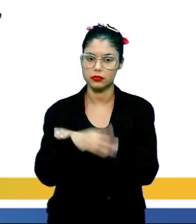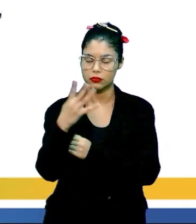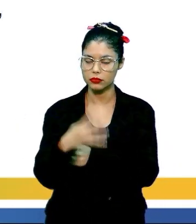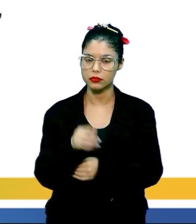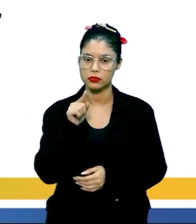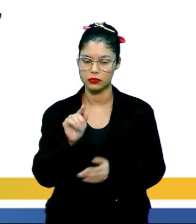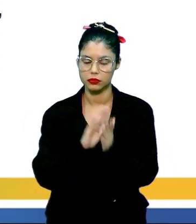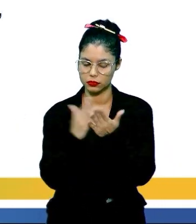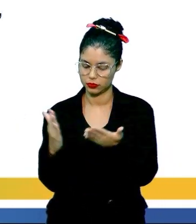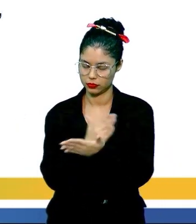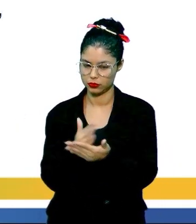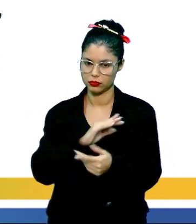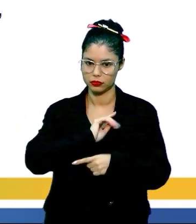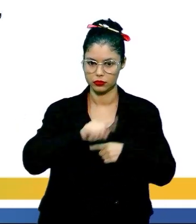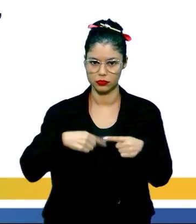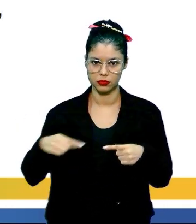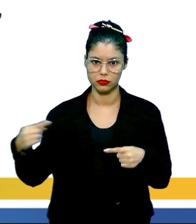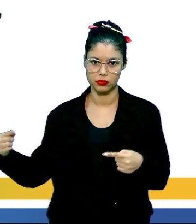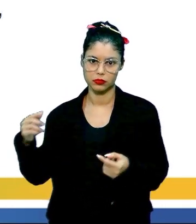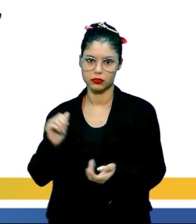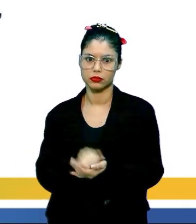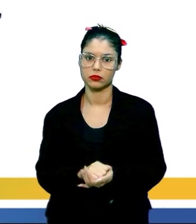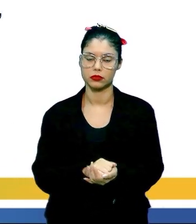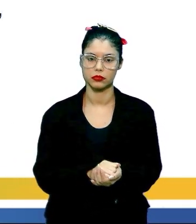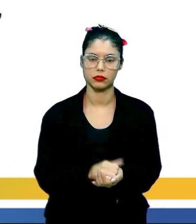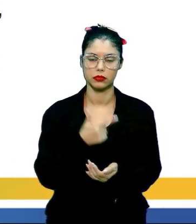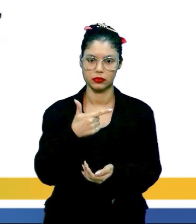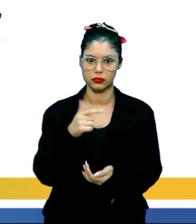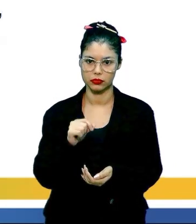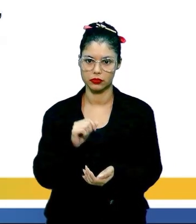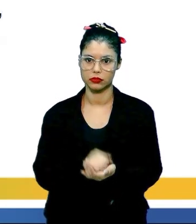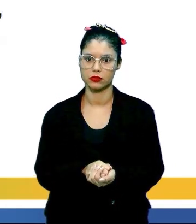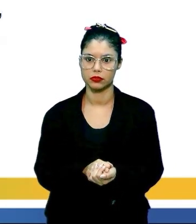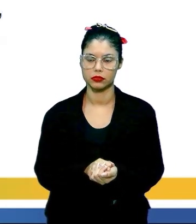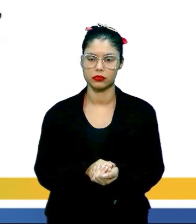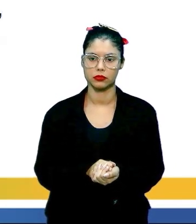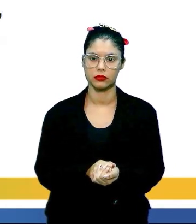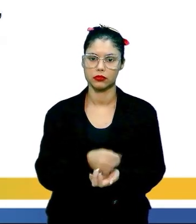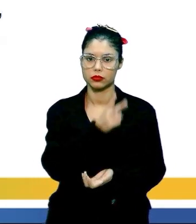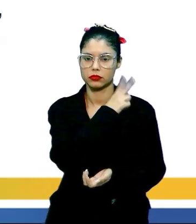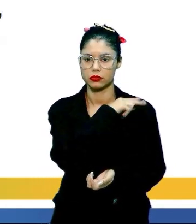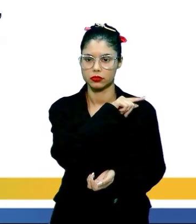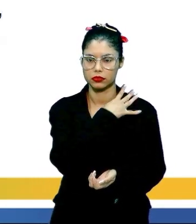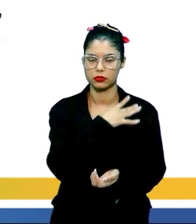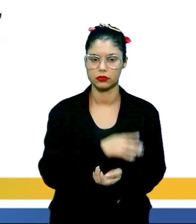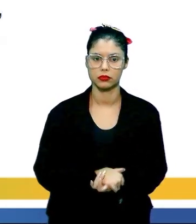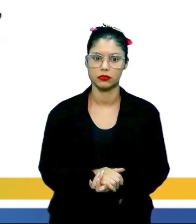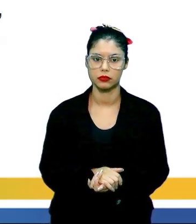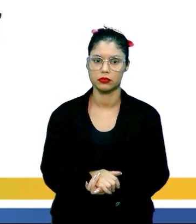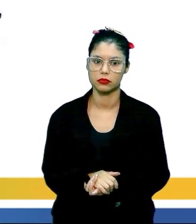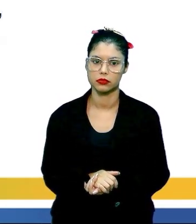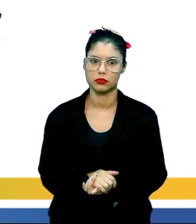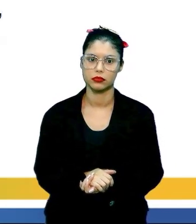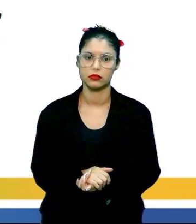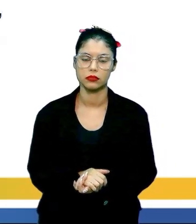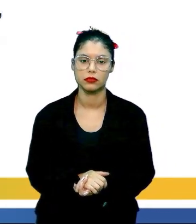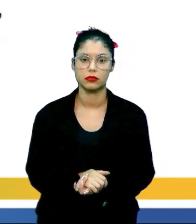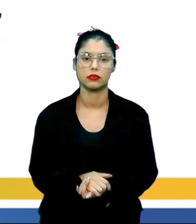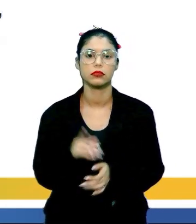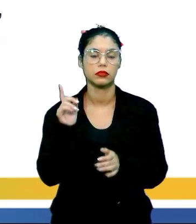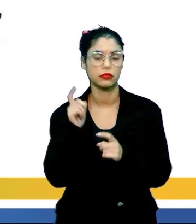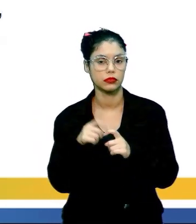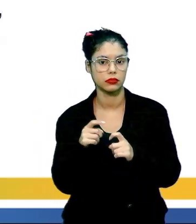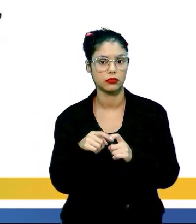você que está com o livro aí, acompanha, vai lá na página 20 do livro A Prova Enem do segundo ano. O médico